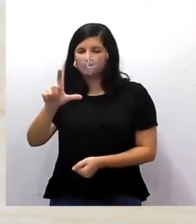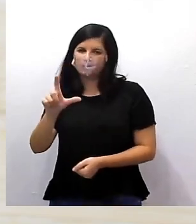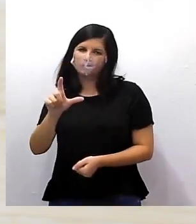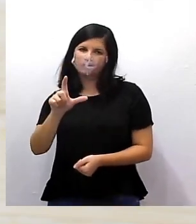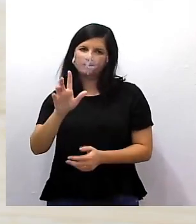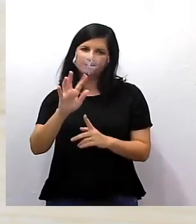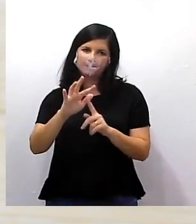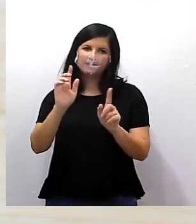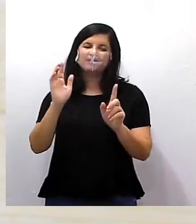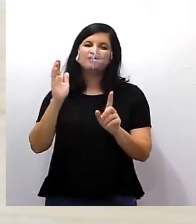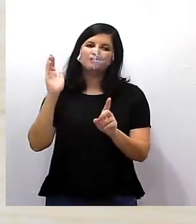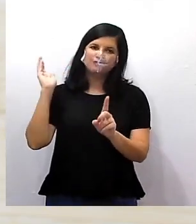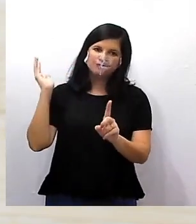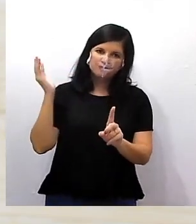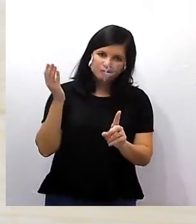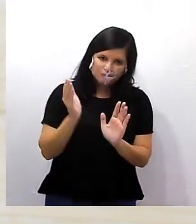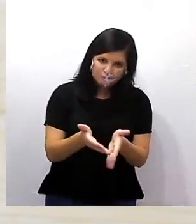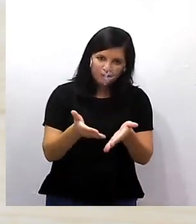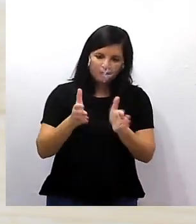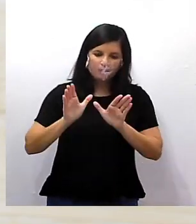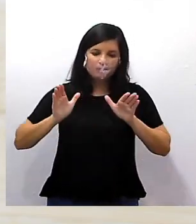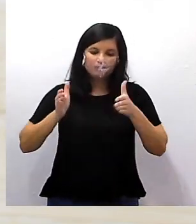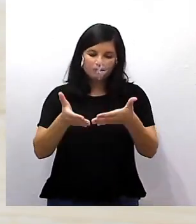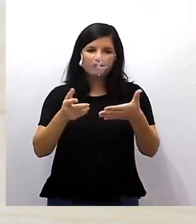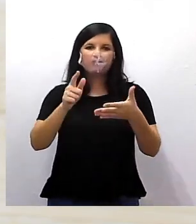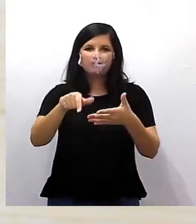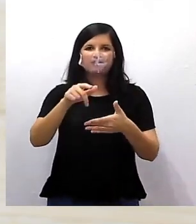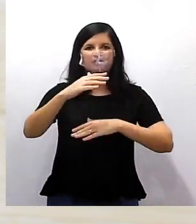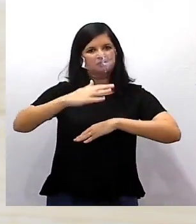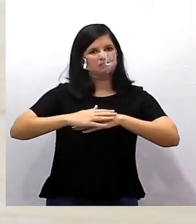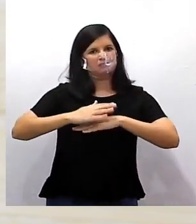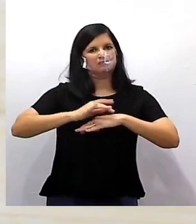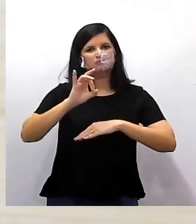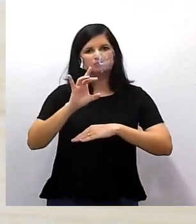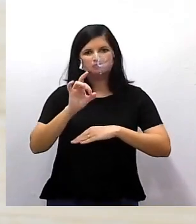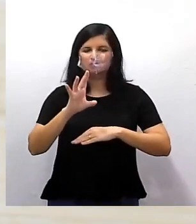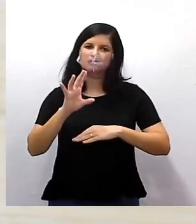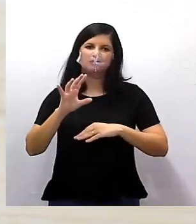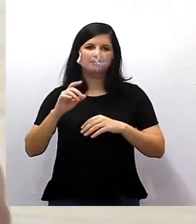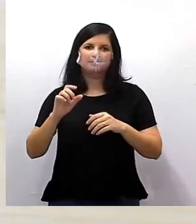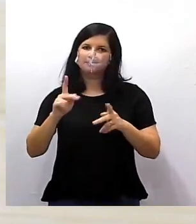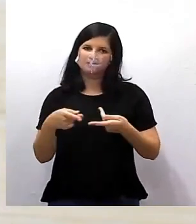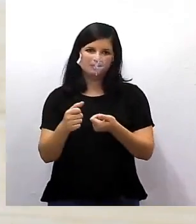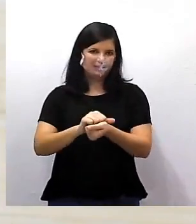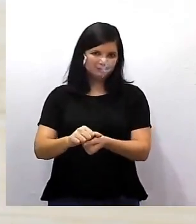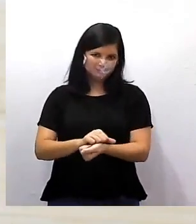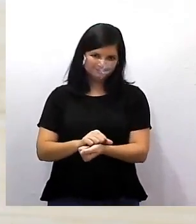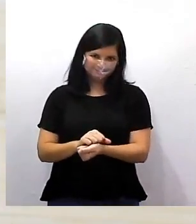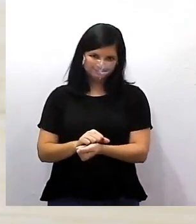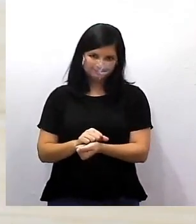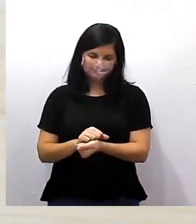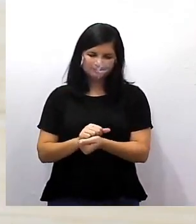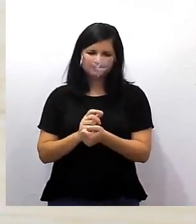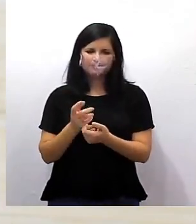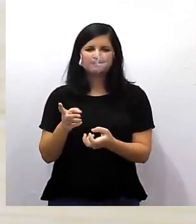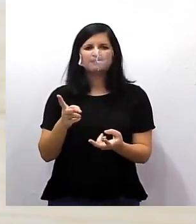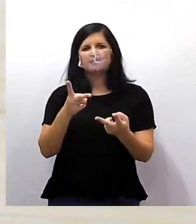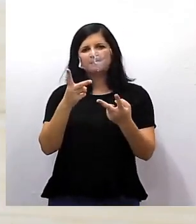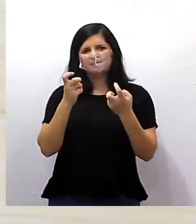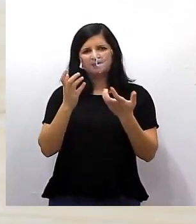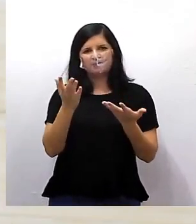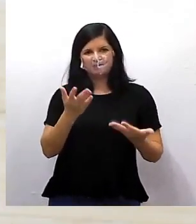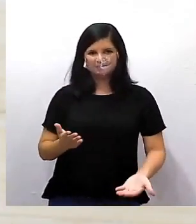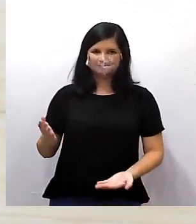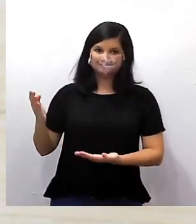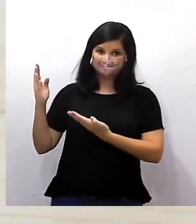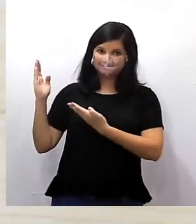que a ênfase, ainda assim, cai na ação que foi realizada e não em quem realizou. Observa aí a tua questão, tá?